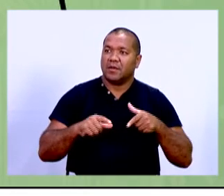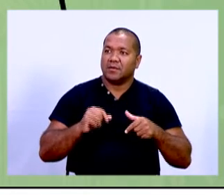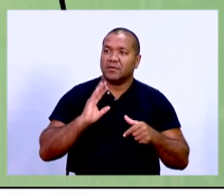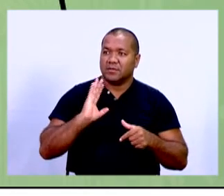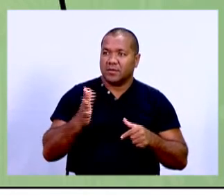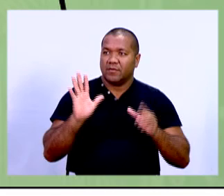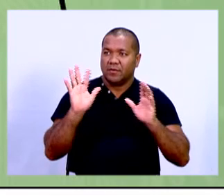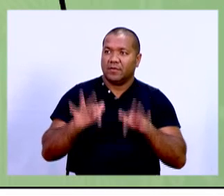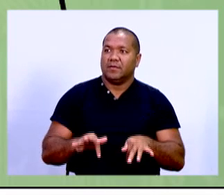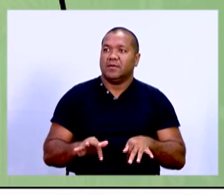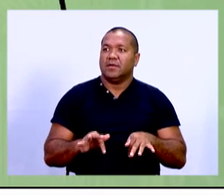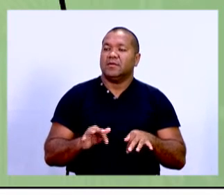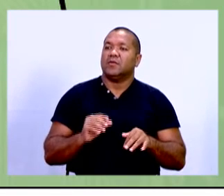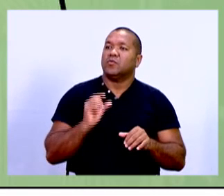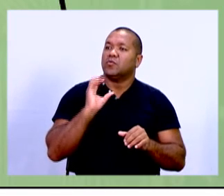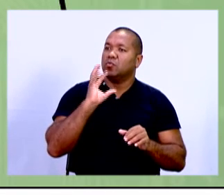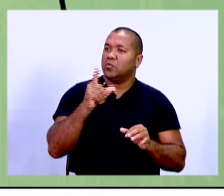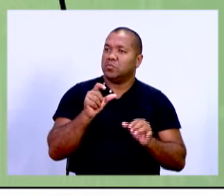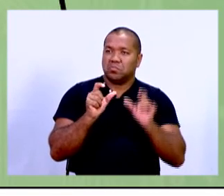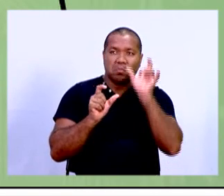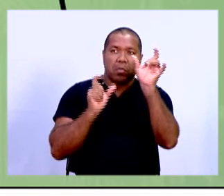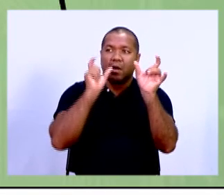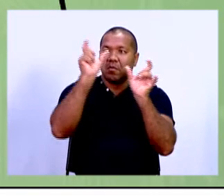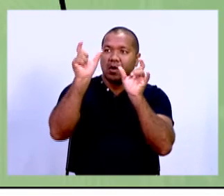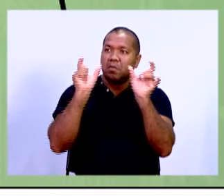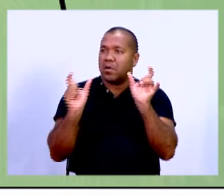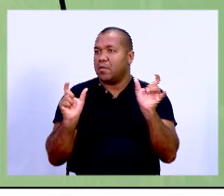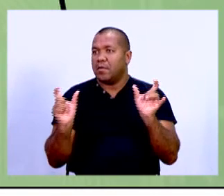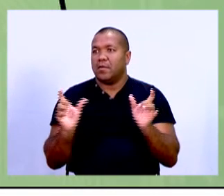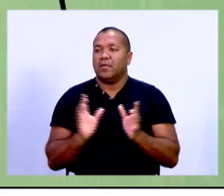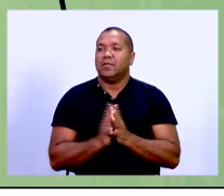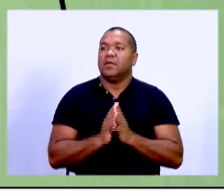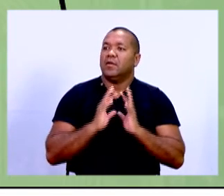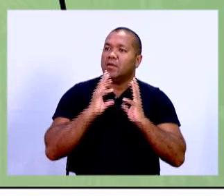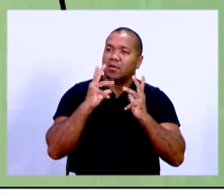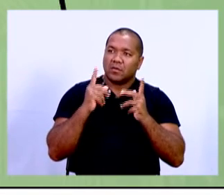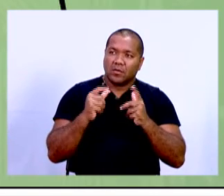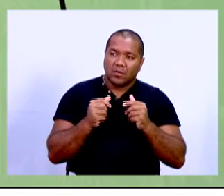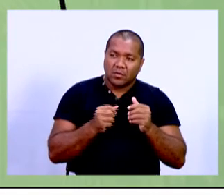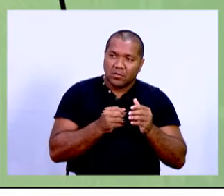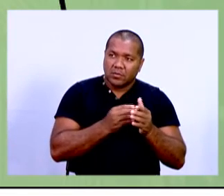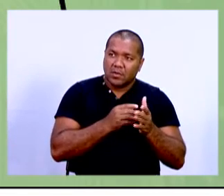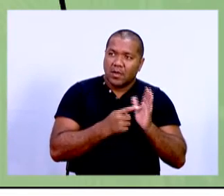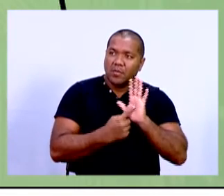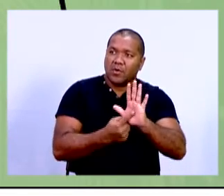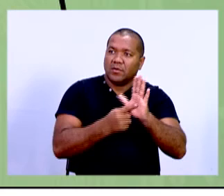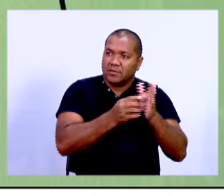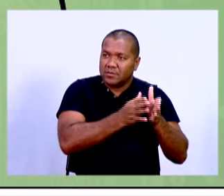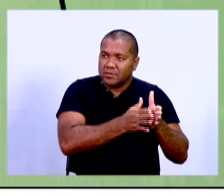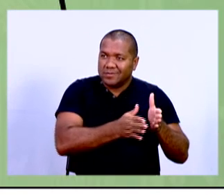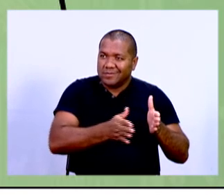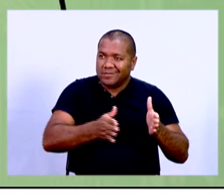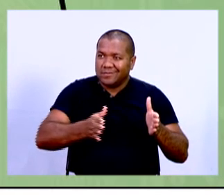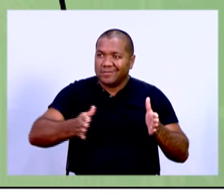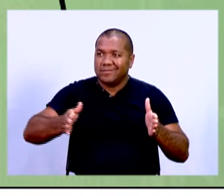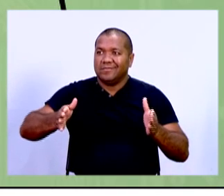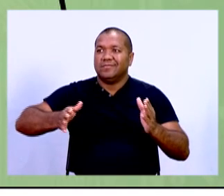foi finalizado, o que nós já criamos. Então, esse aqui é todo o andamento do meu